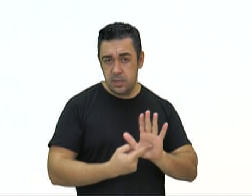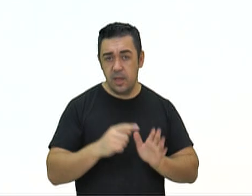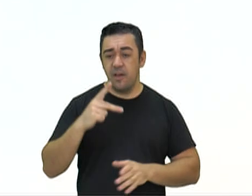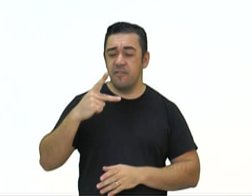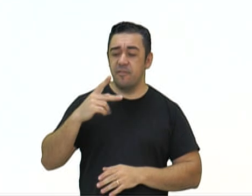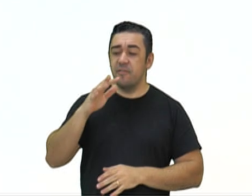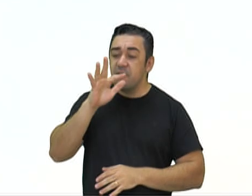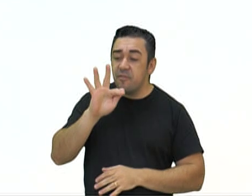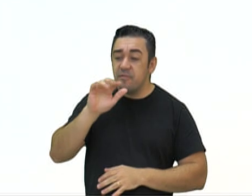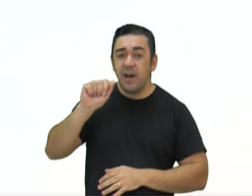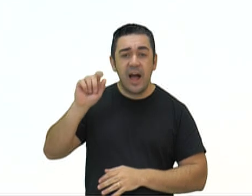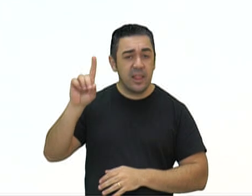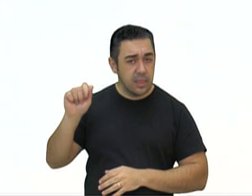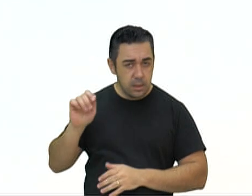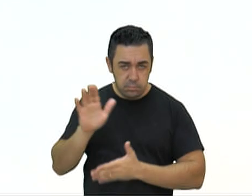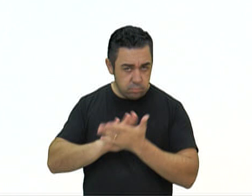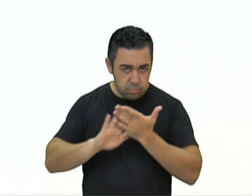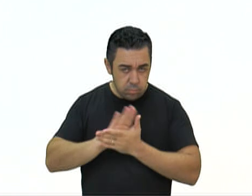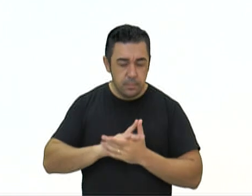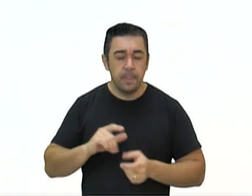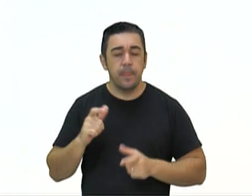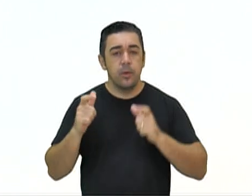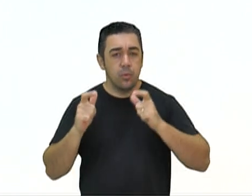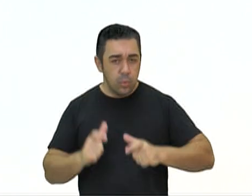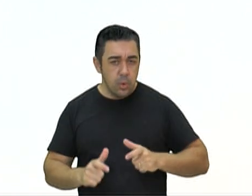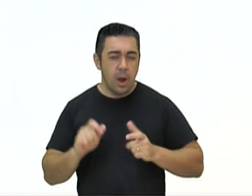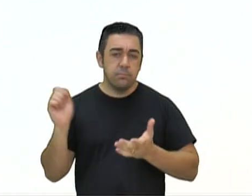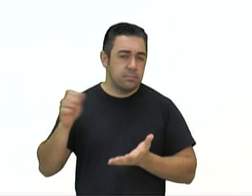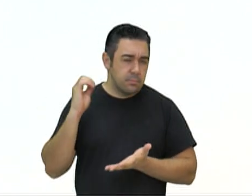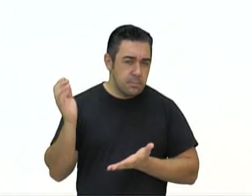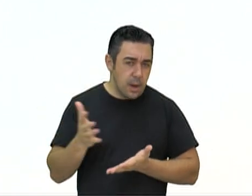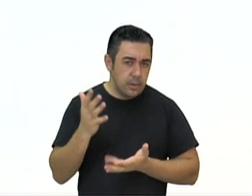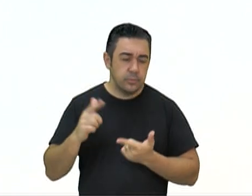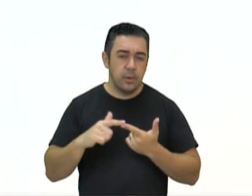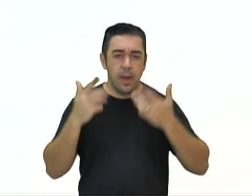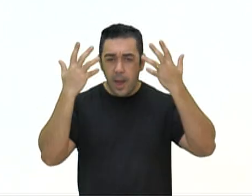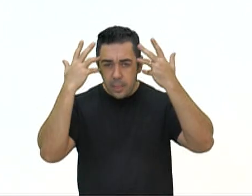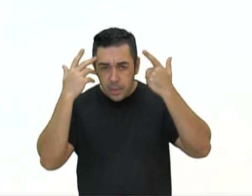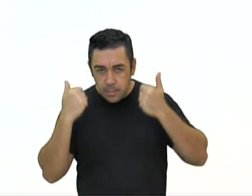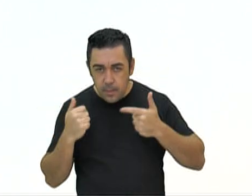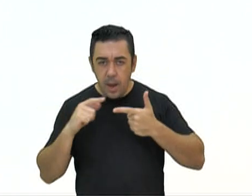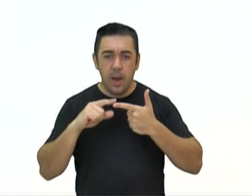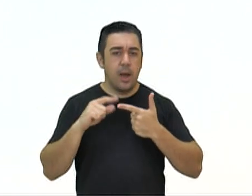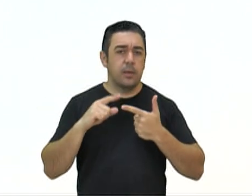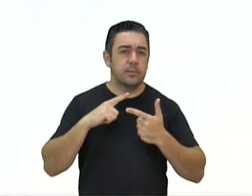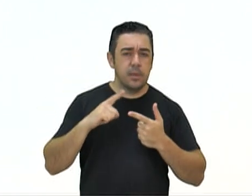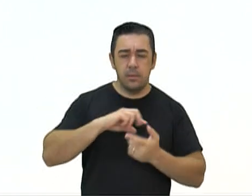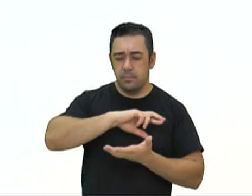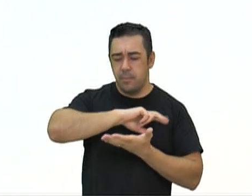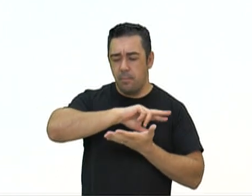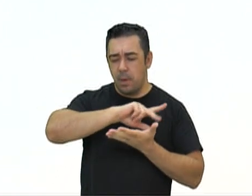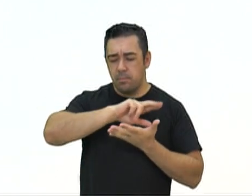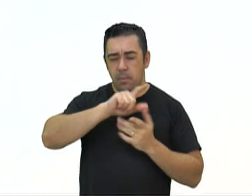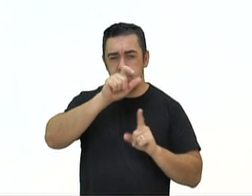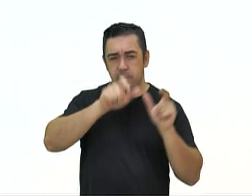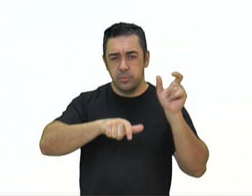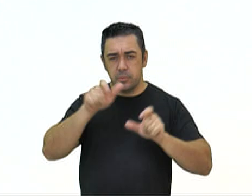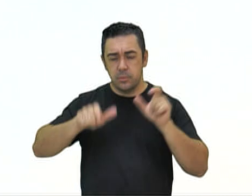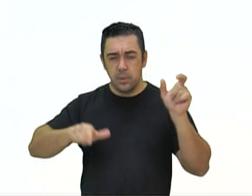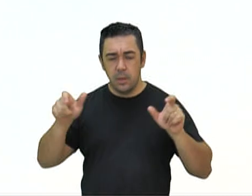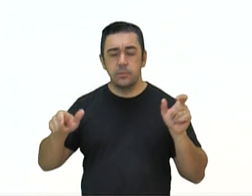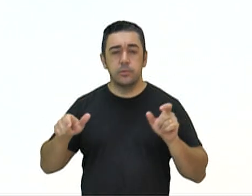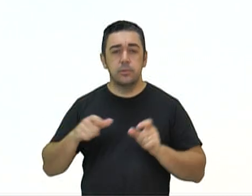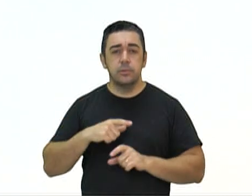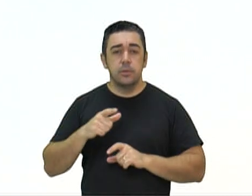fadas. Desenvolve também num ambiente mágico, animais, gênios, plantas, objetos mágicos e